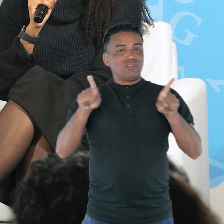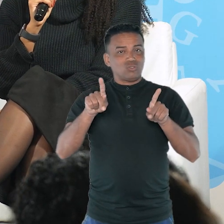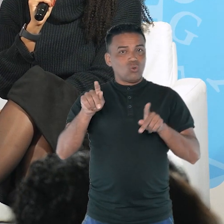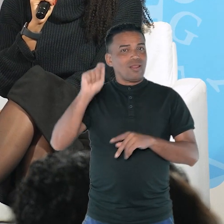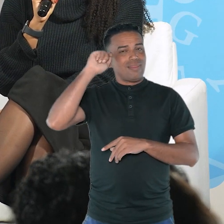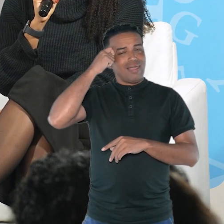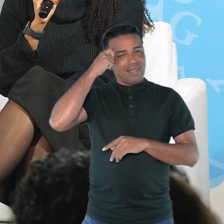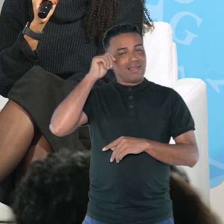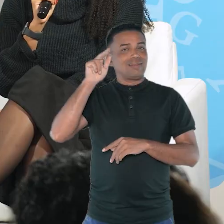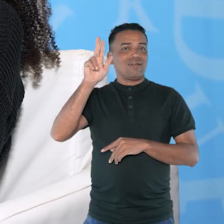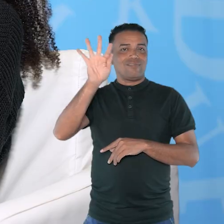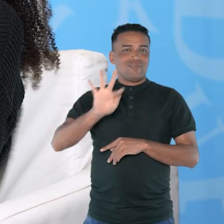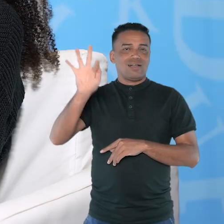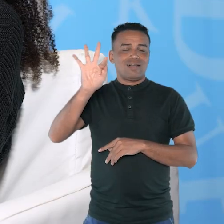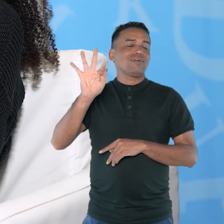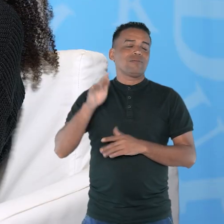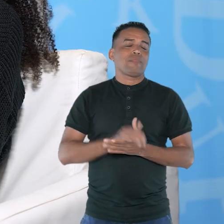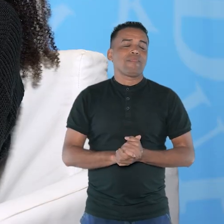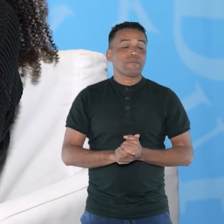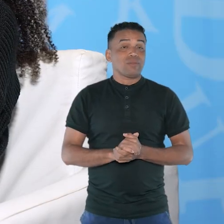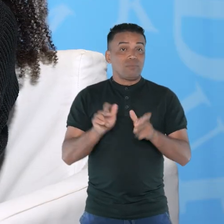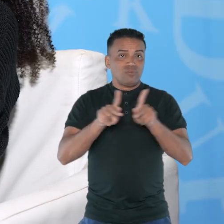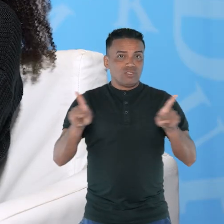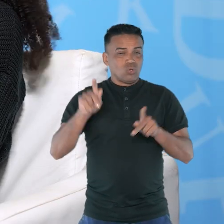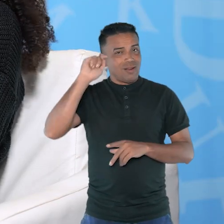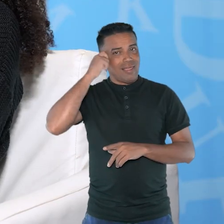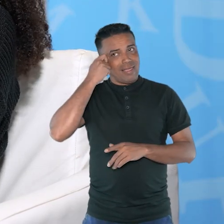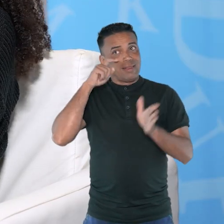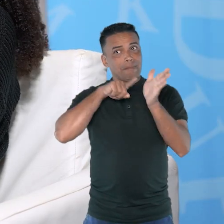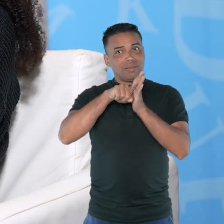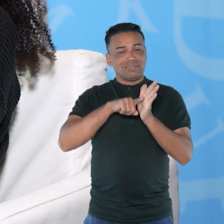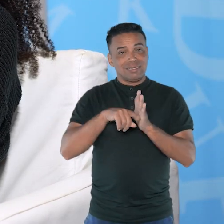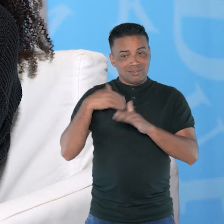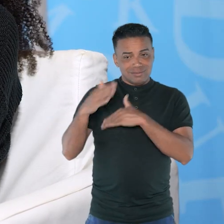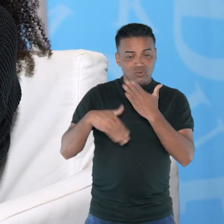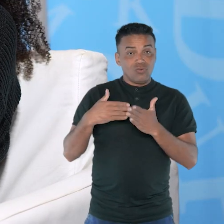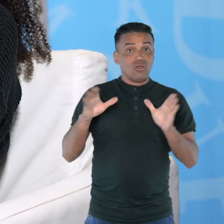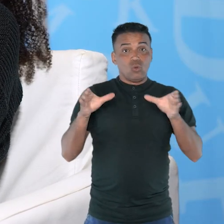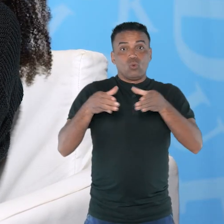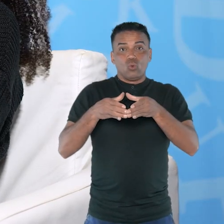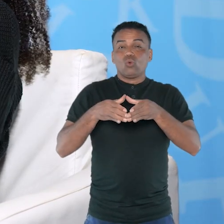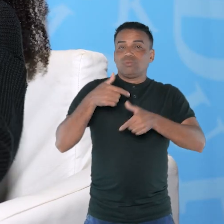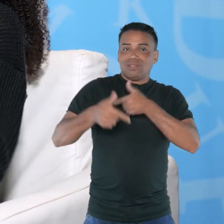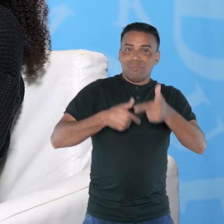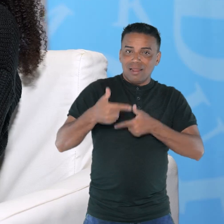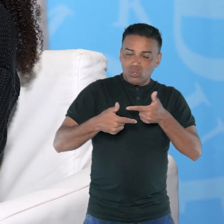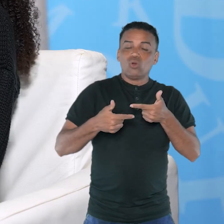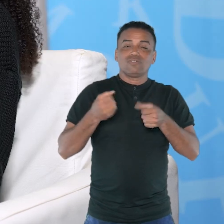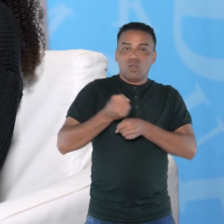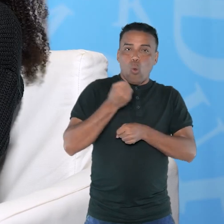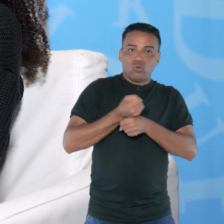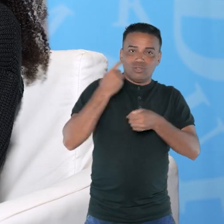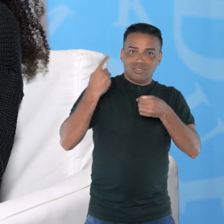universidade. Então, é uma professora negra que desenvolve uma pesquisa sobre os trabalhadores que vão construir a cidade, e a Jordana vai toda